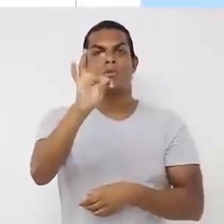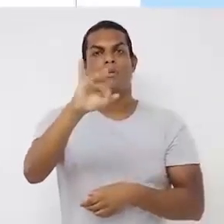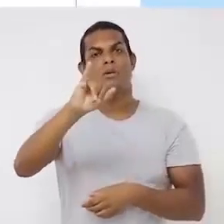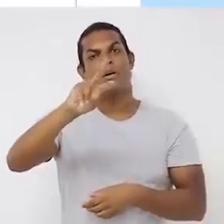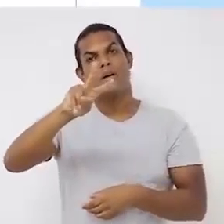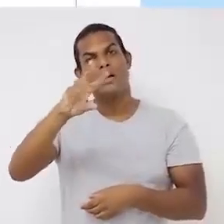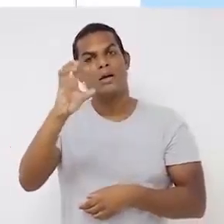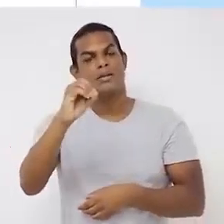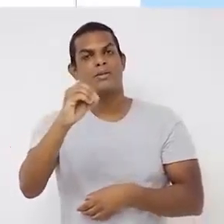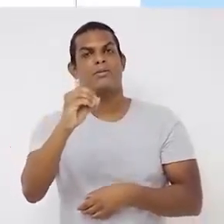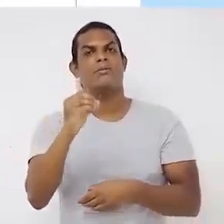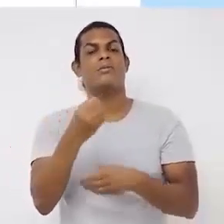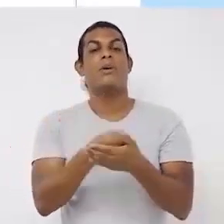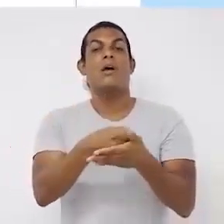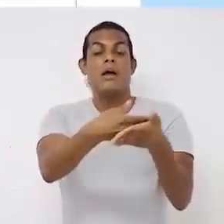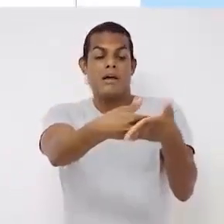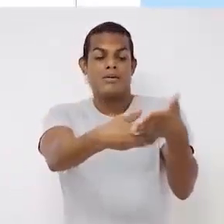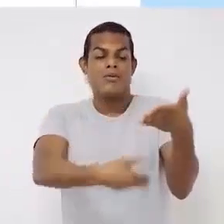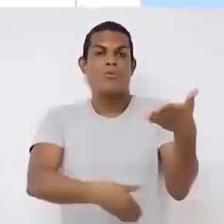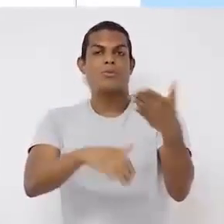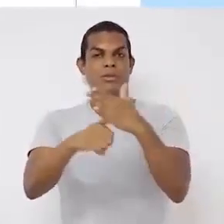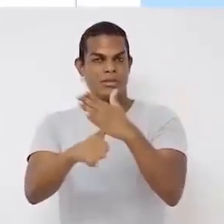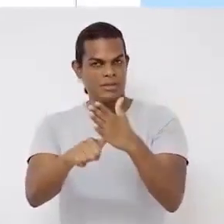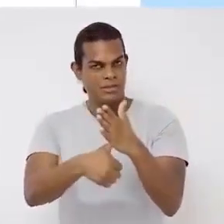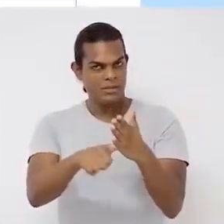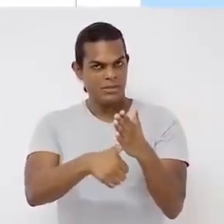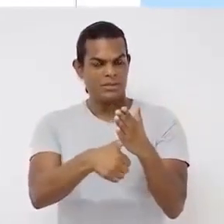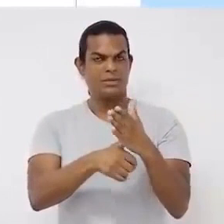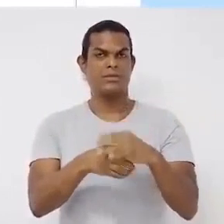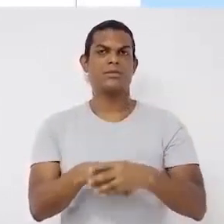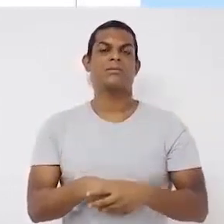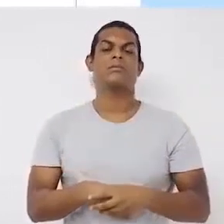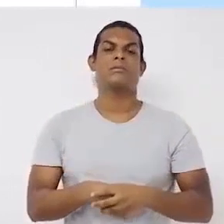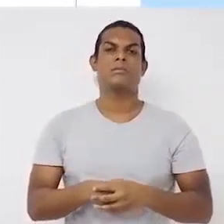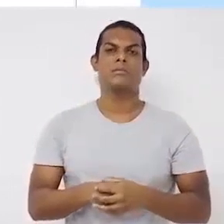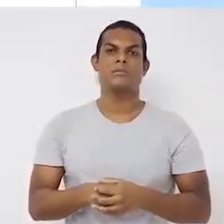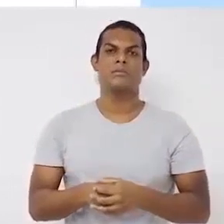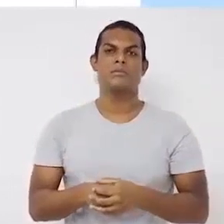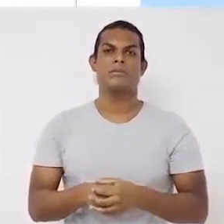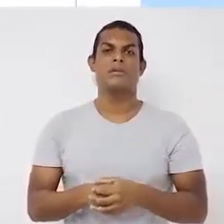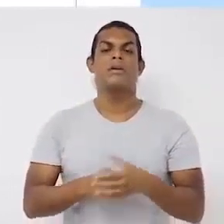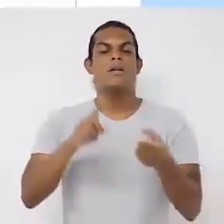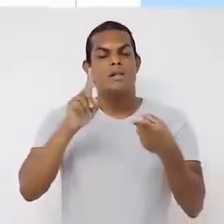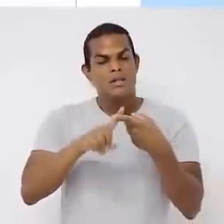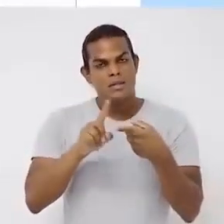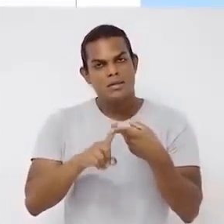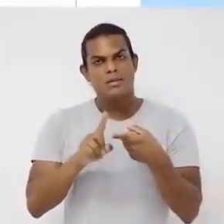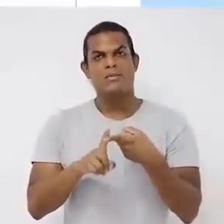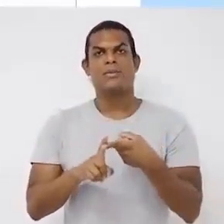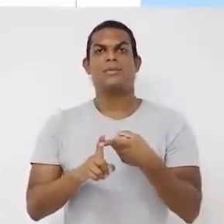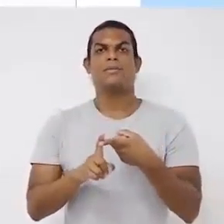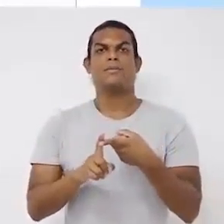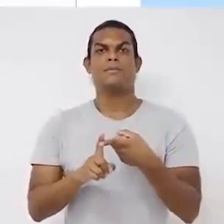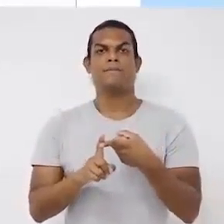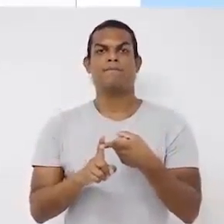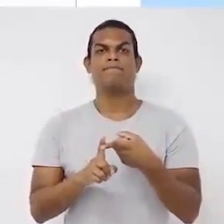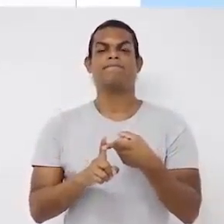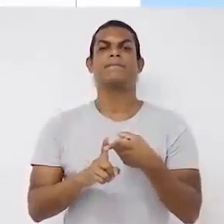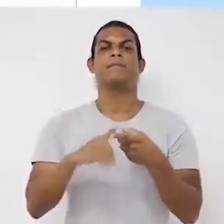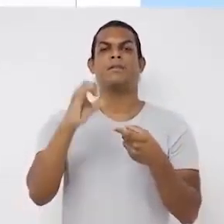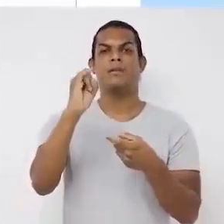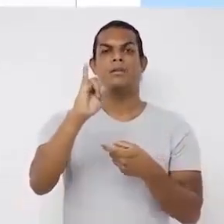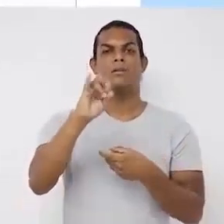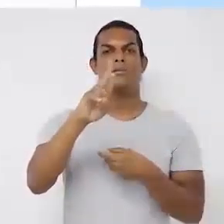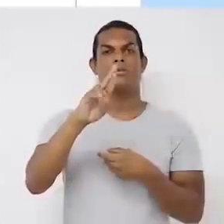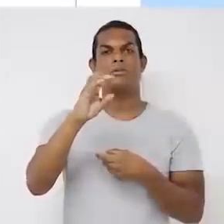A conta de clientes, clientes fazem parte do operacional da empresa, então também estarão lá no nosso